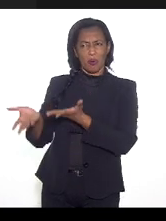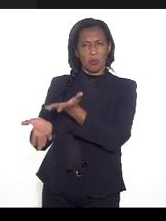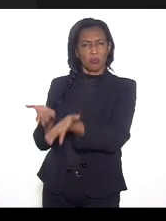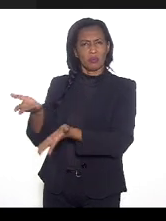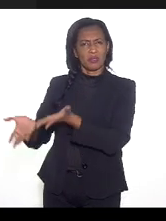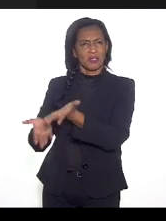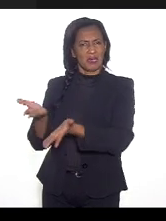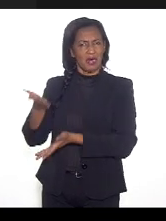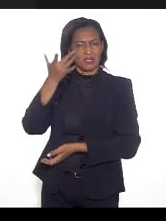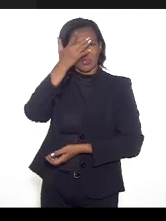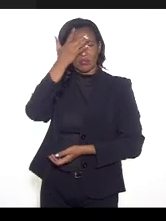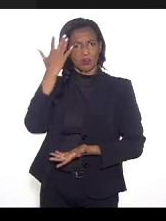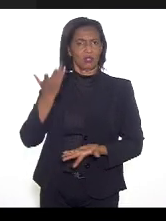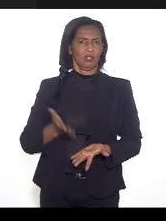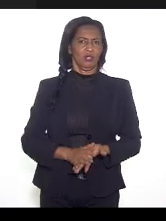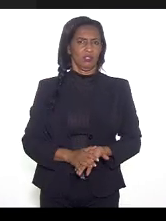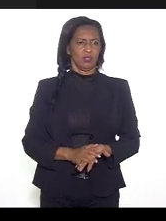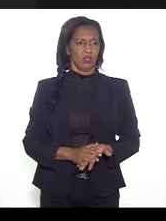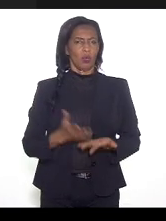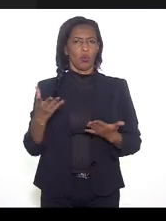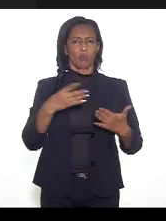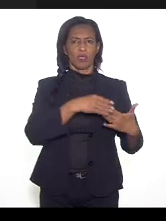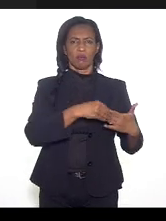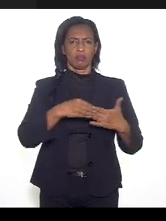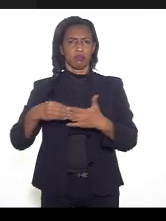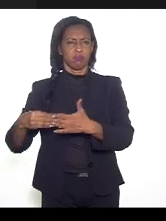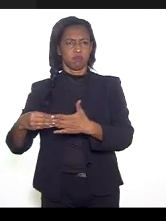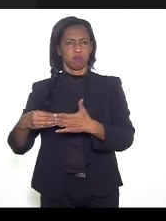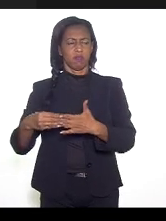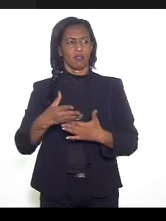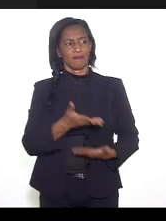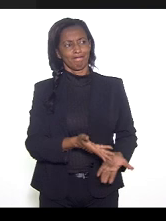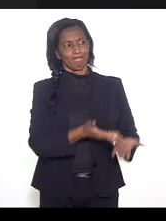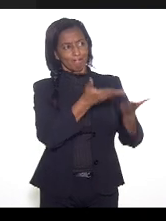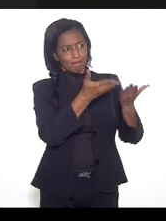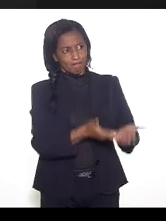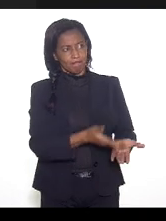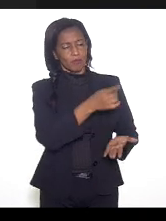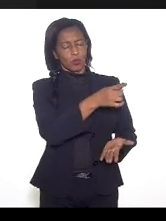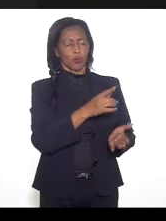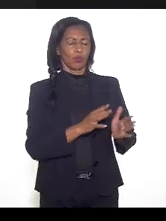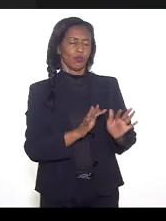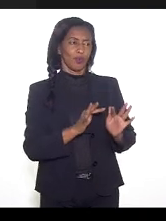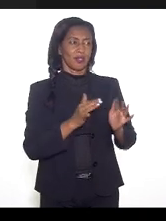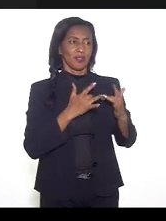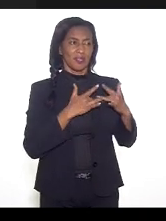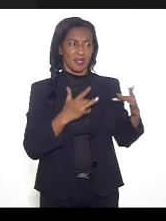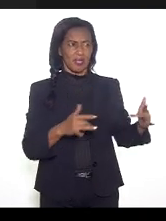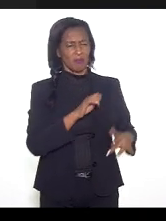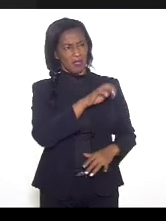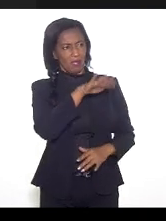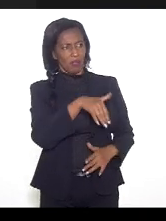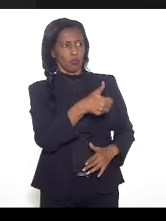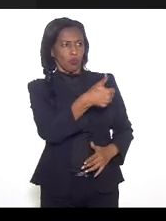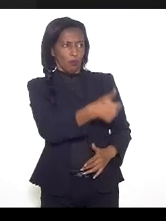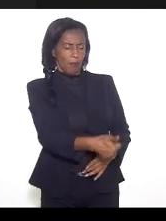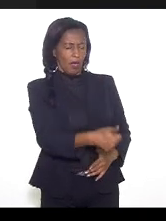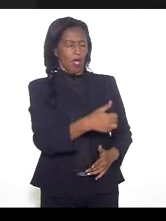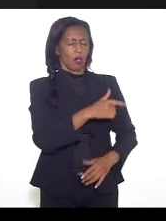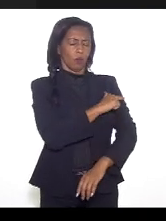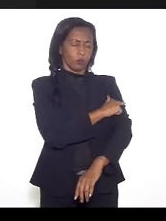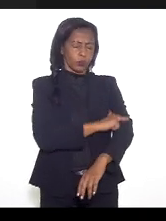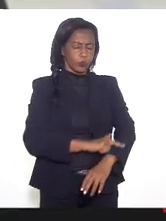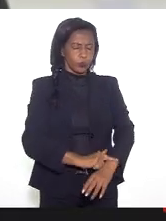tratando, a forma com que está conduzindo o certame. Vossa Excelência ficou numa situação, de fato, delicada, mas saiu muito bem, com a disciplina,